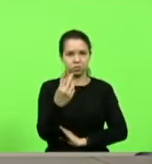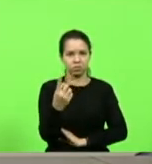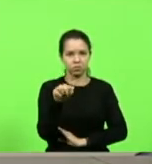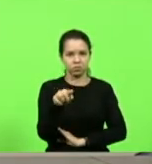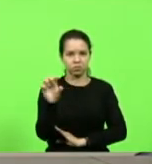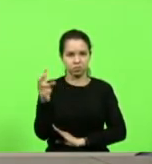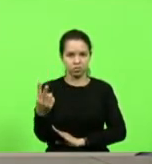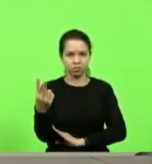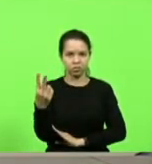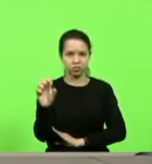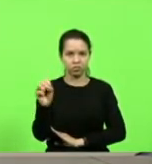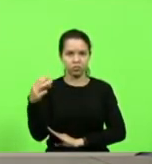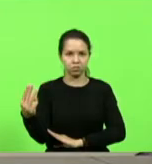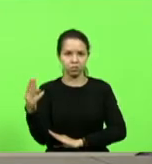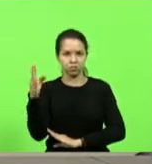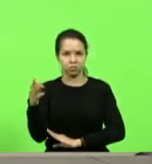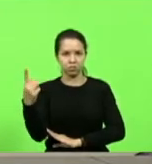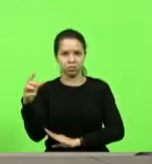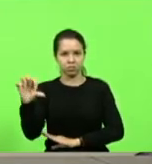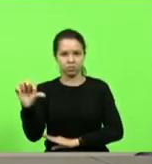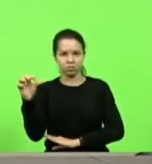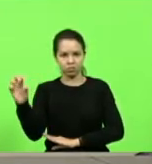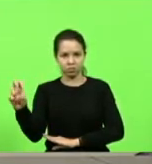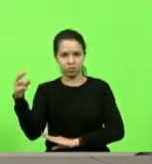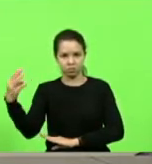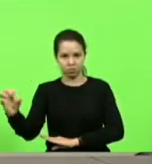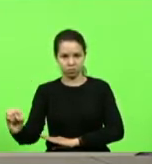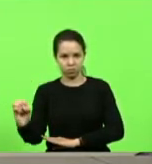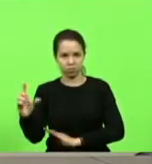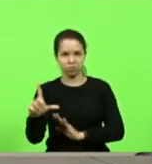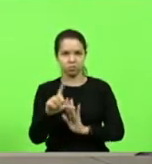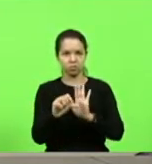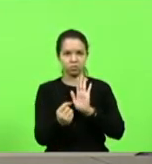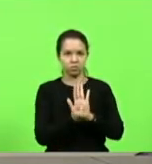de 1950, selo ARTE, com emenda